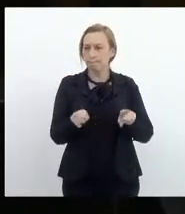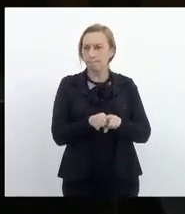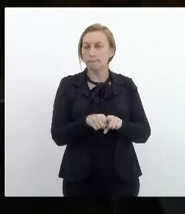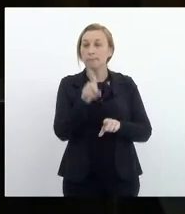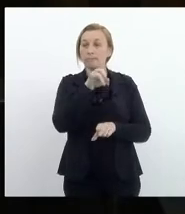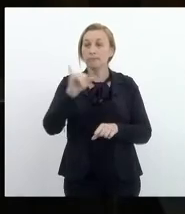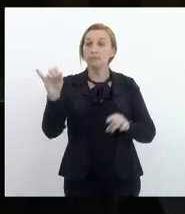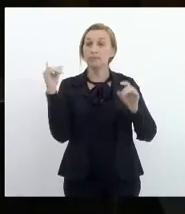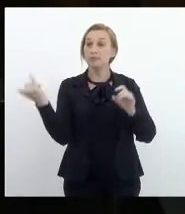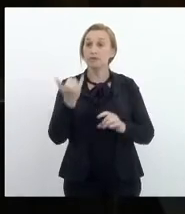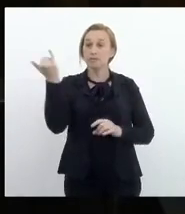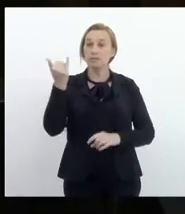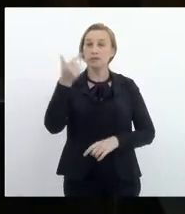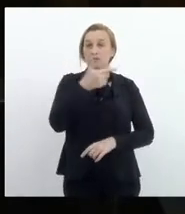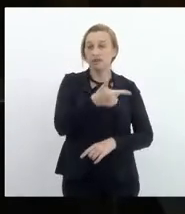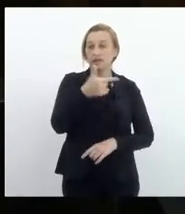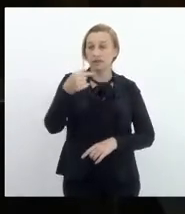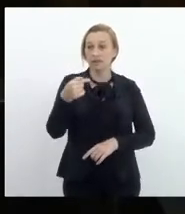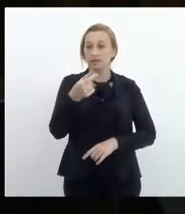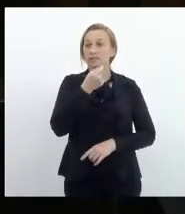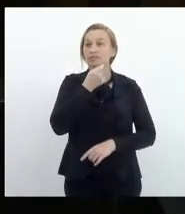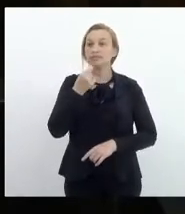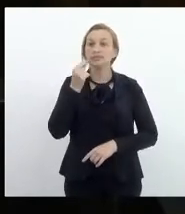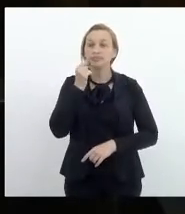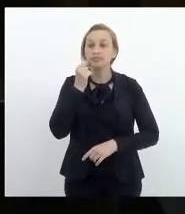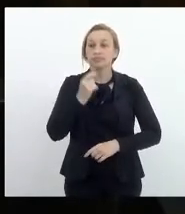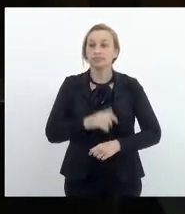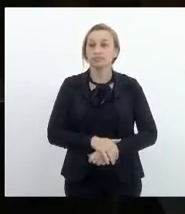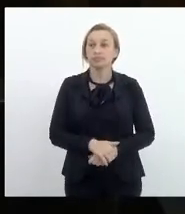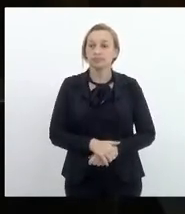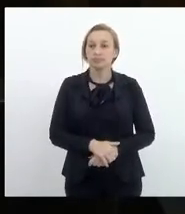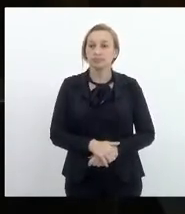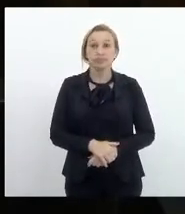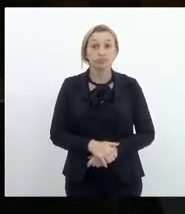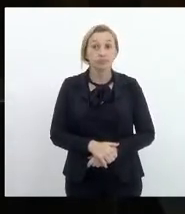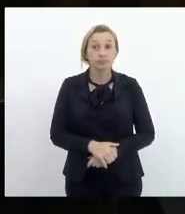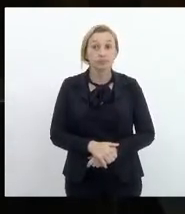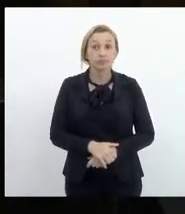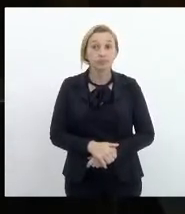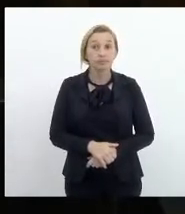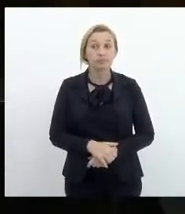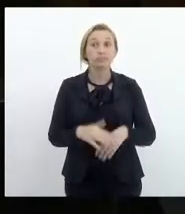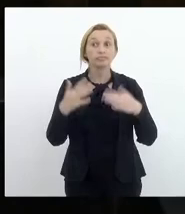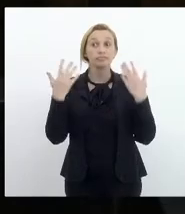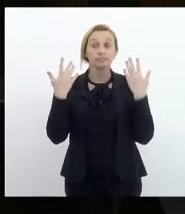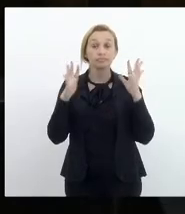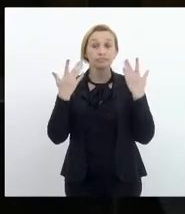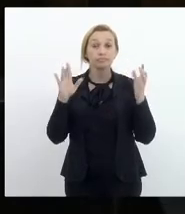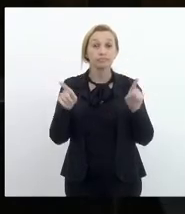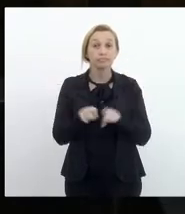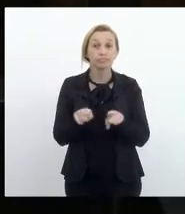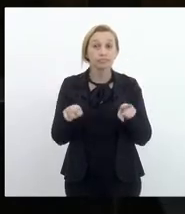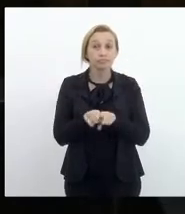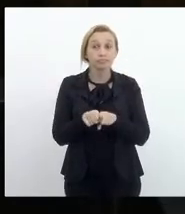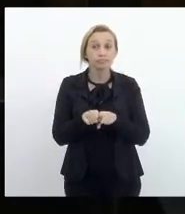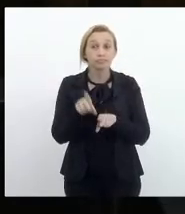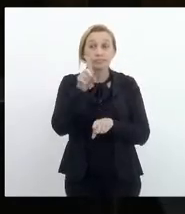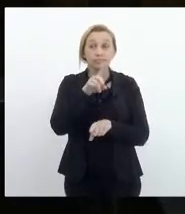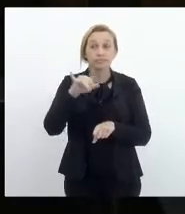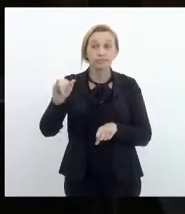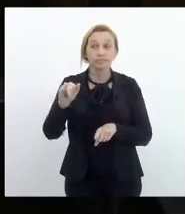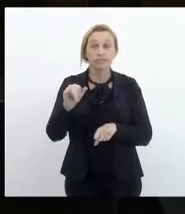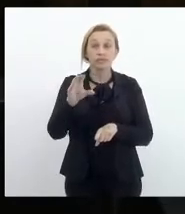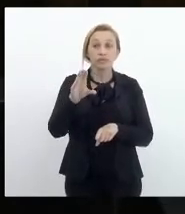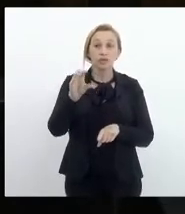a vinte e sete de setembro e se comemora também o dia